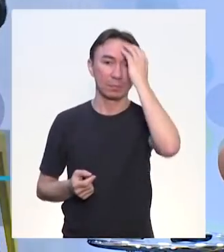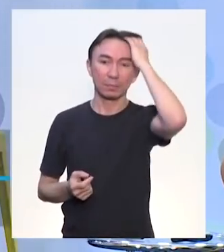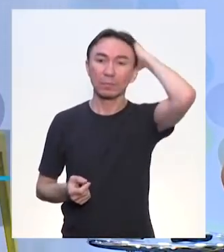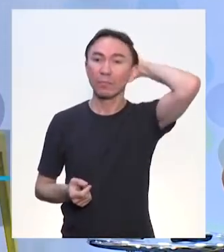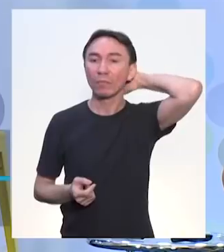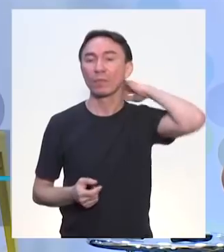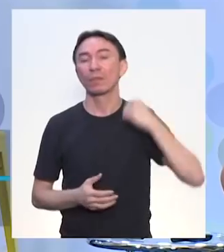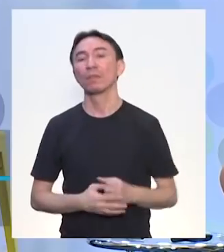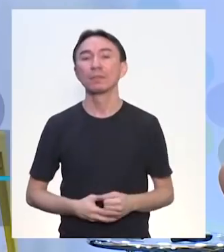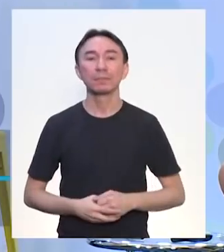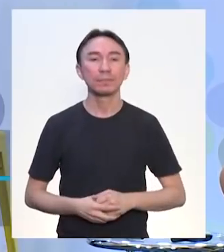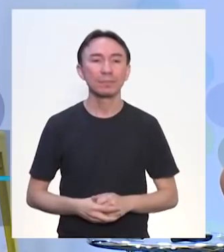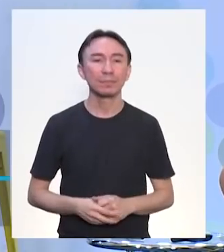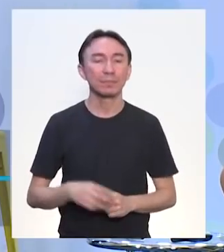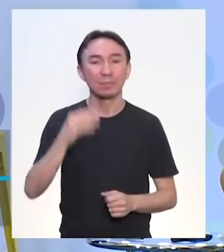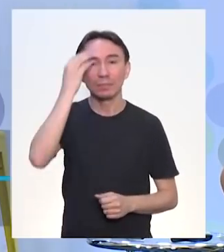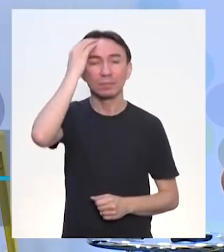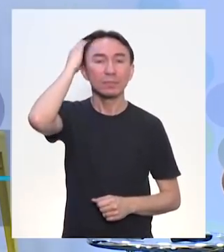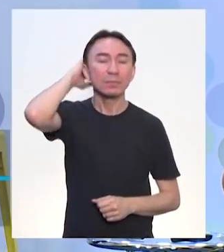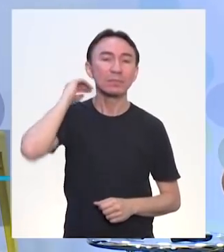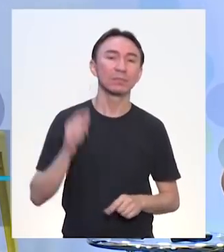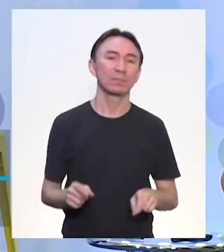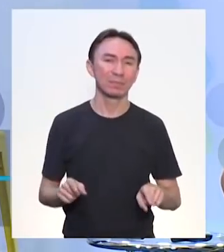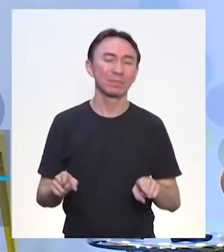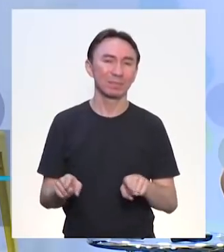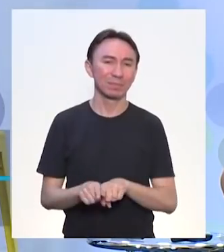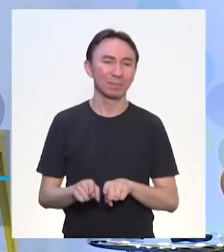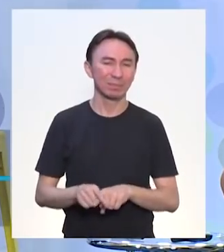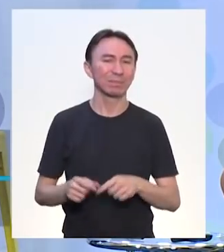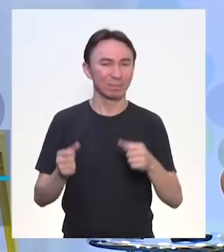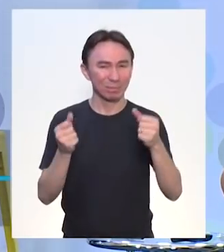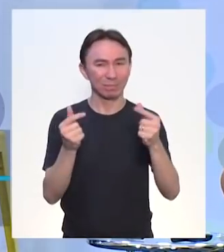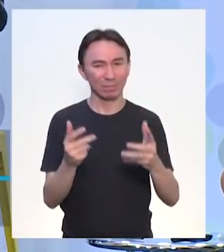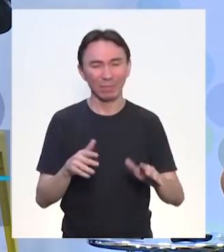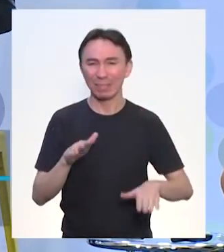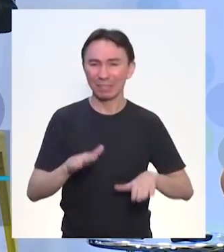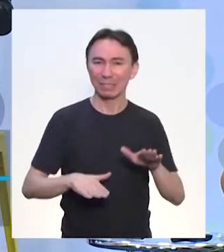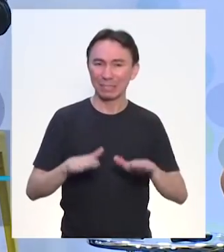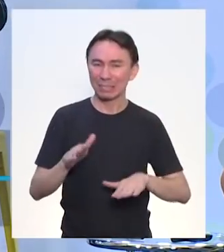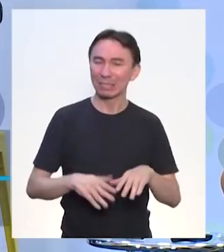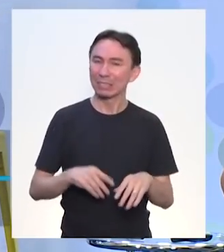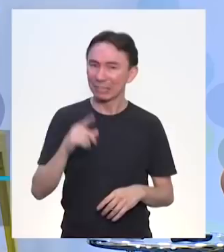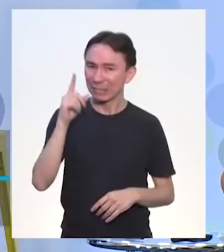Eu sempre comento isso, e às vezes é polêmico esse comentário, mas eu vou insistir nele.